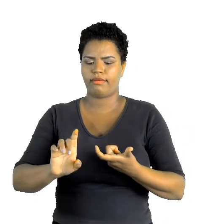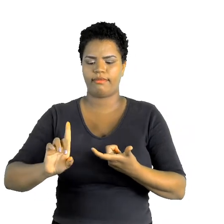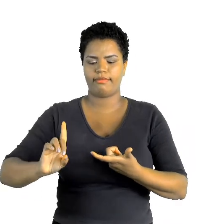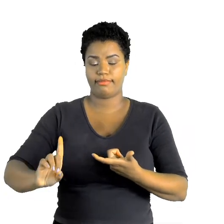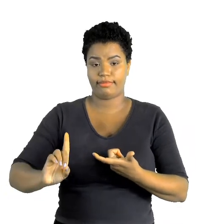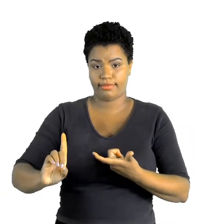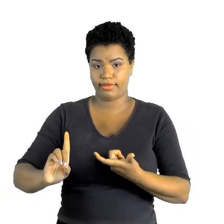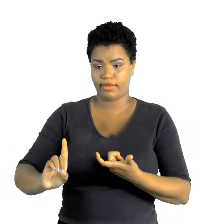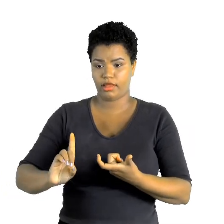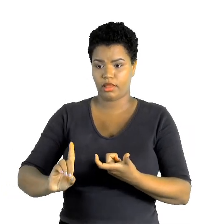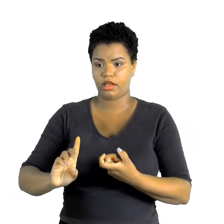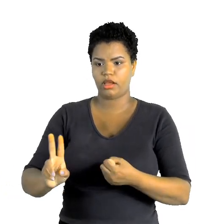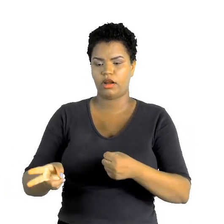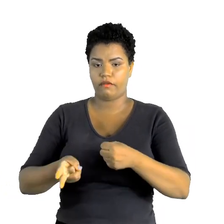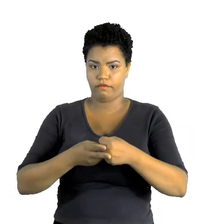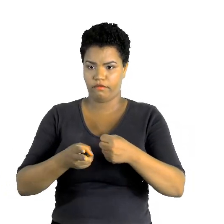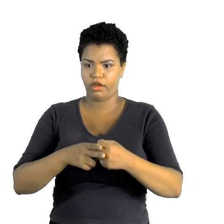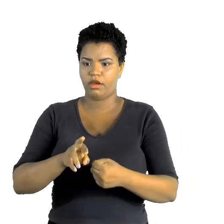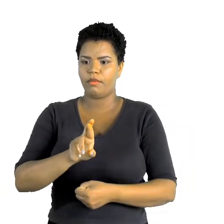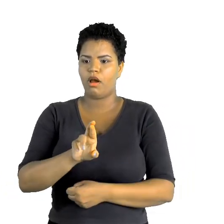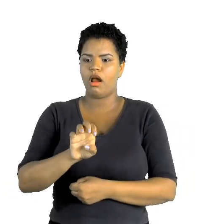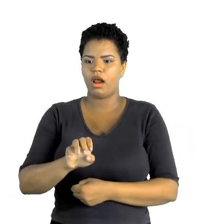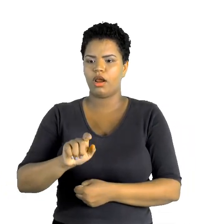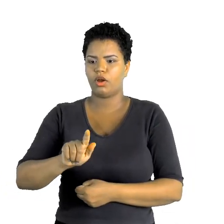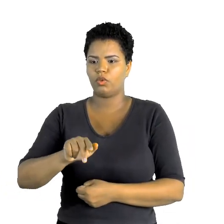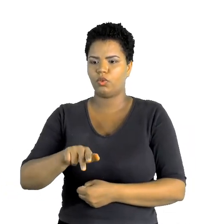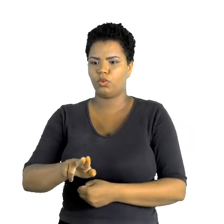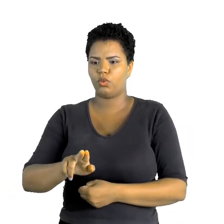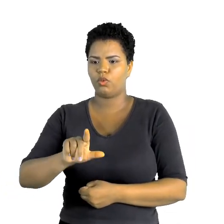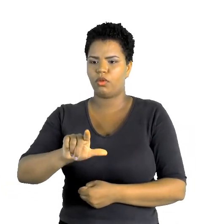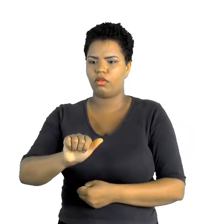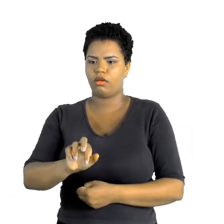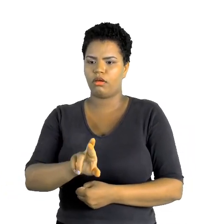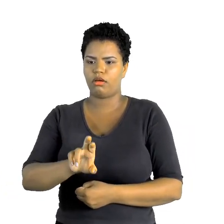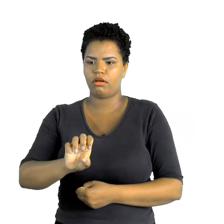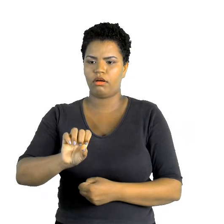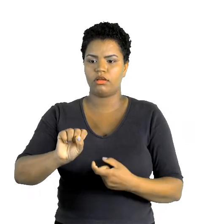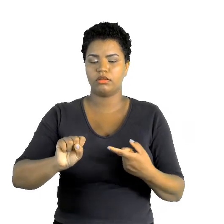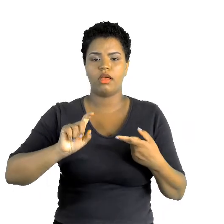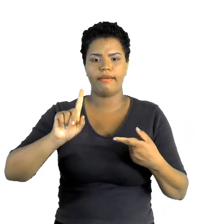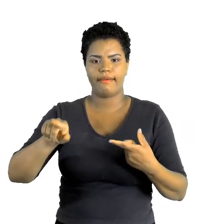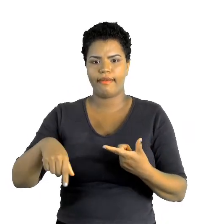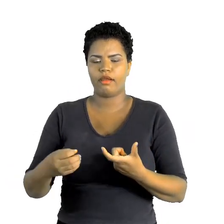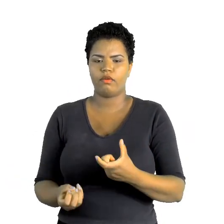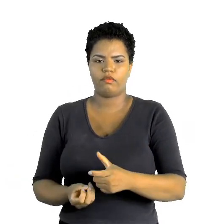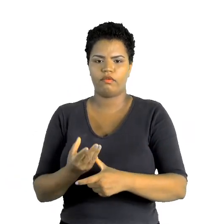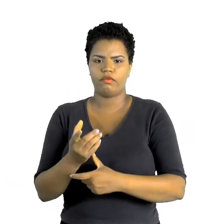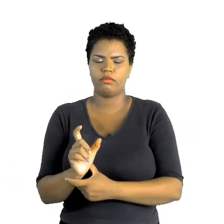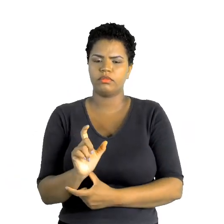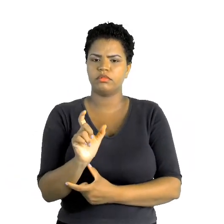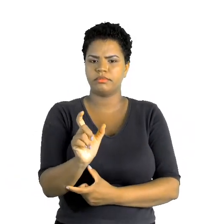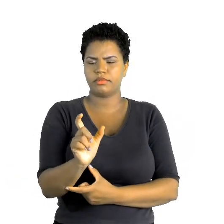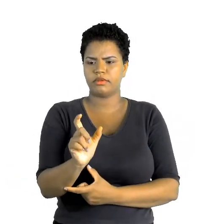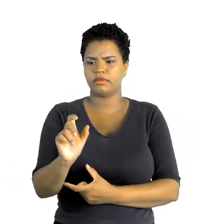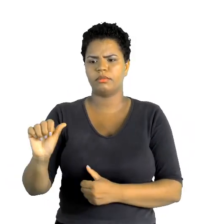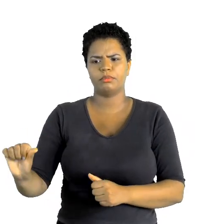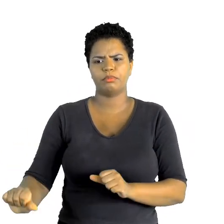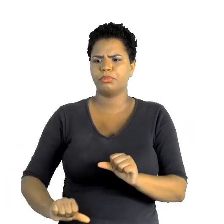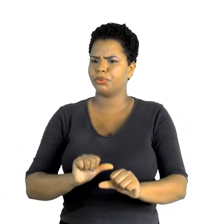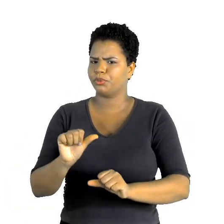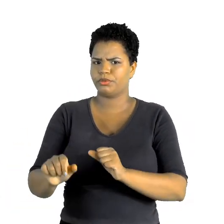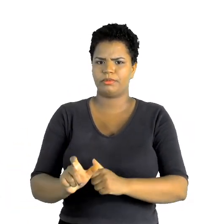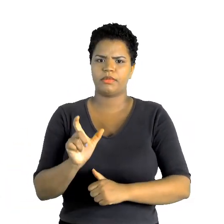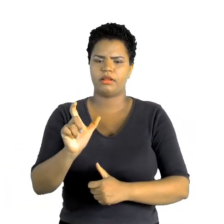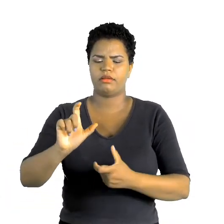desse verbo, os verbos regulares, que isso é uma formação, ou seja, muda a palavra aí, é uma junção